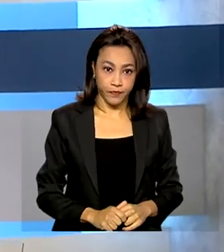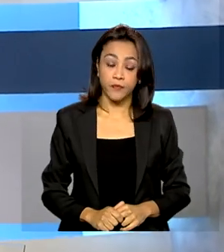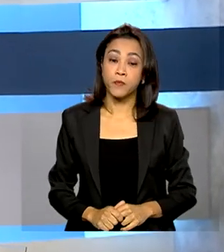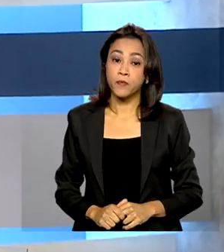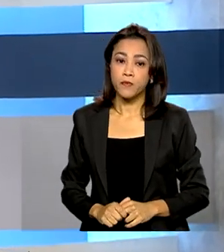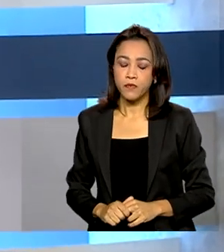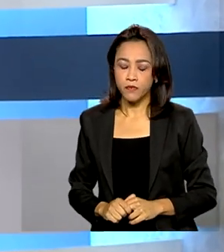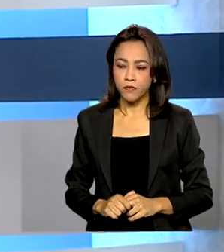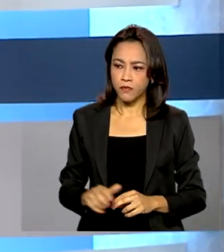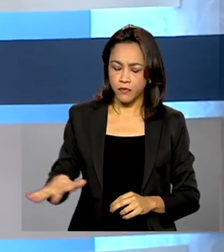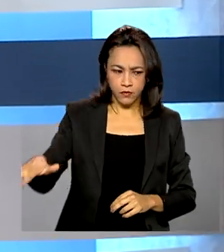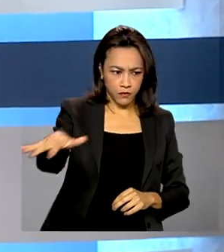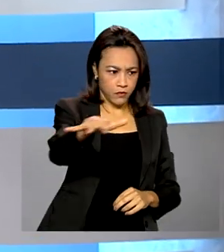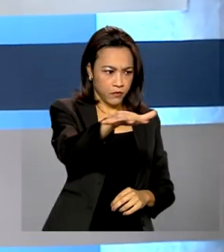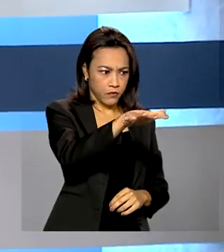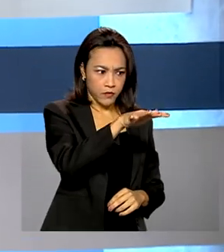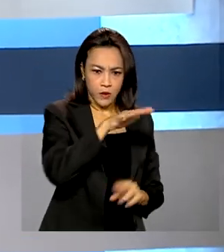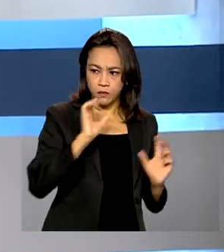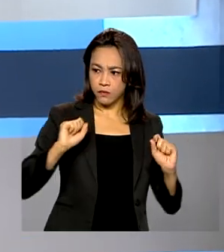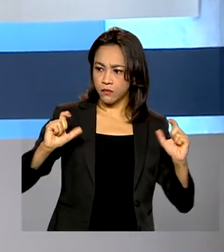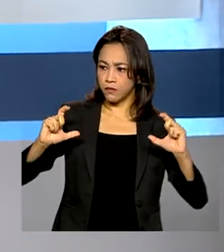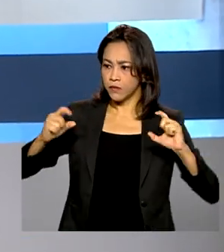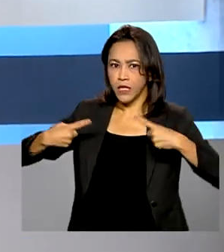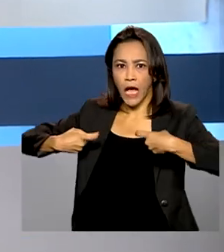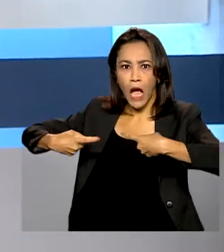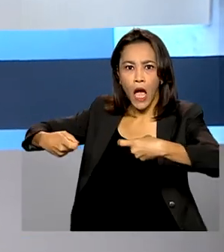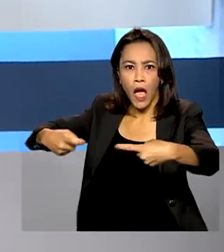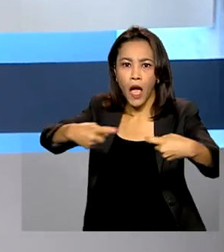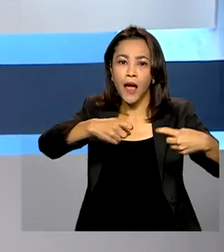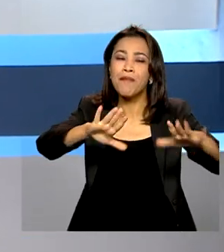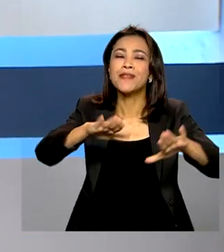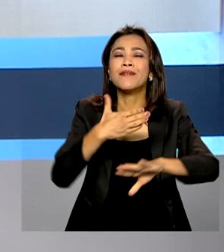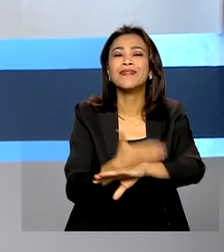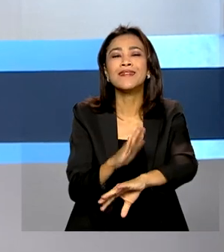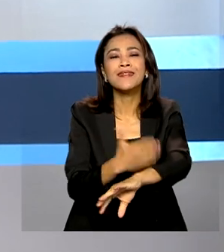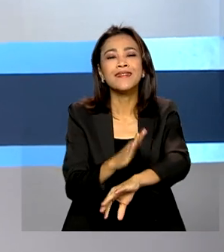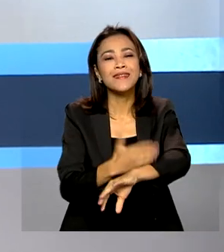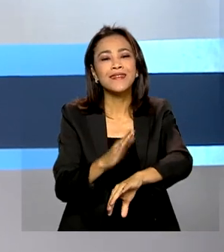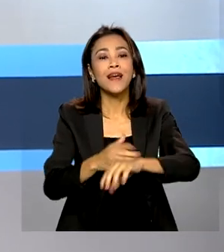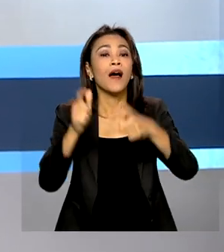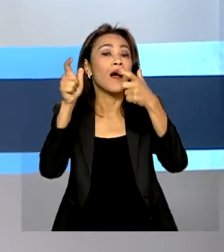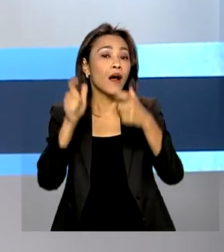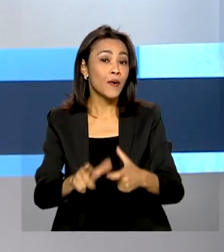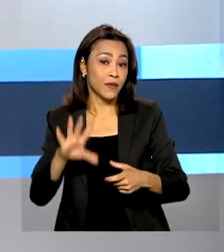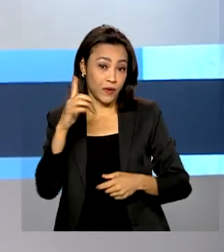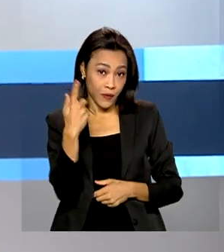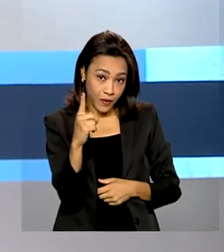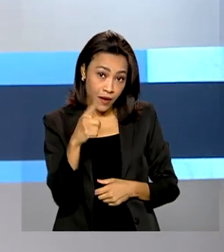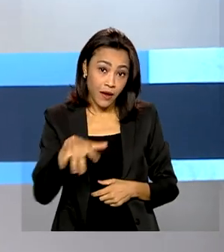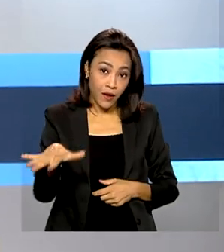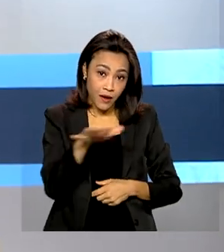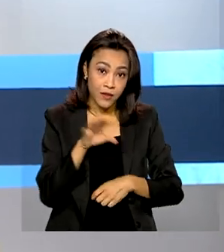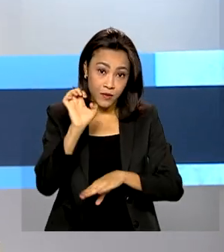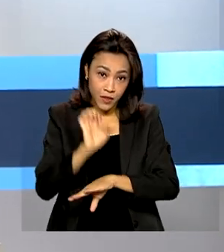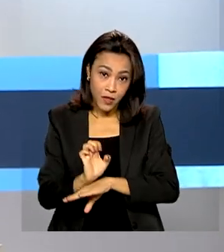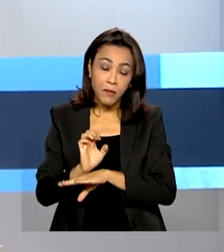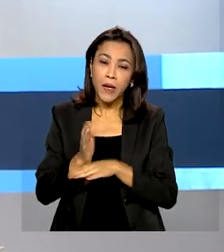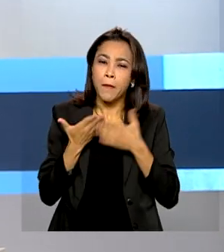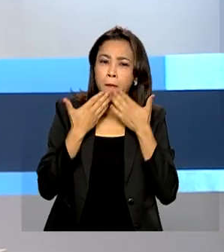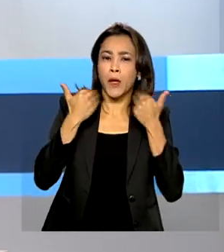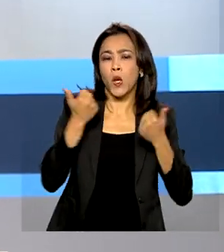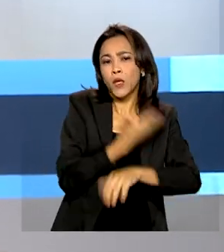cenário é de guerra, mas a operação é uma simulação realizada em Formosa, Goiás, para qualificar o trabalho da Marinha